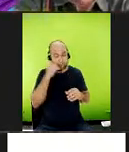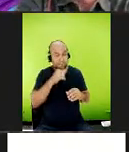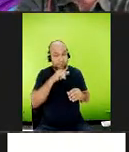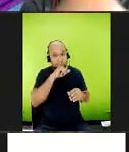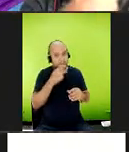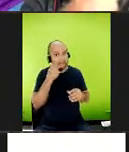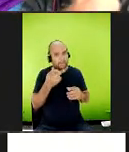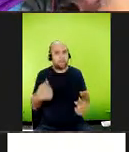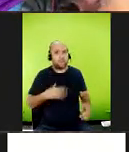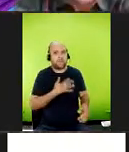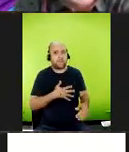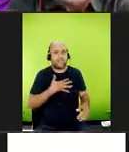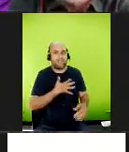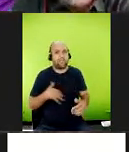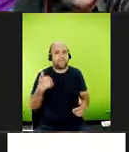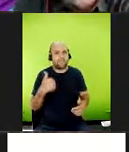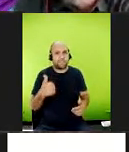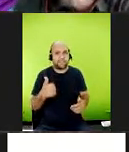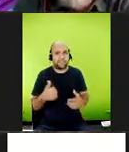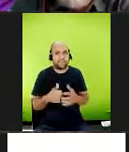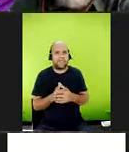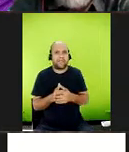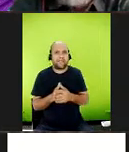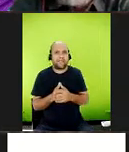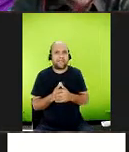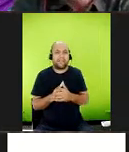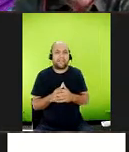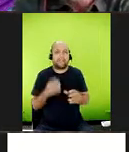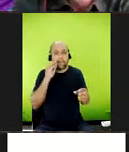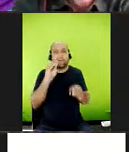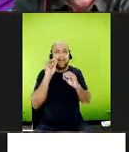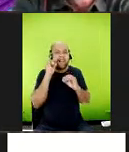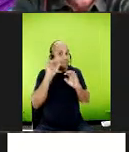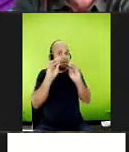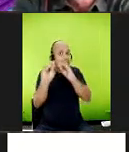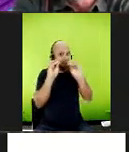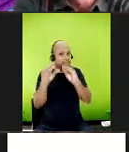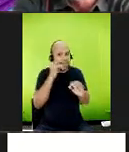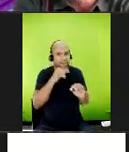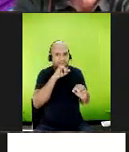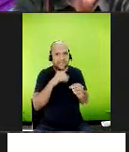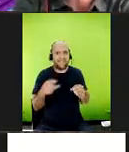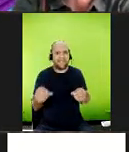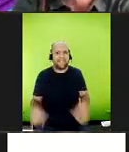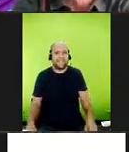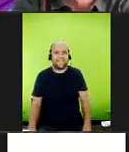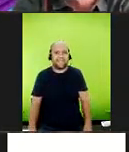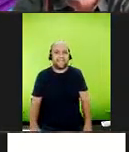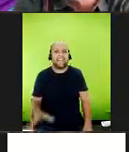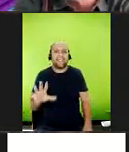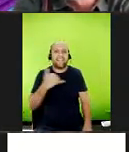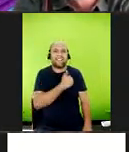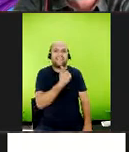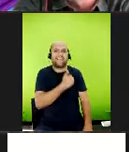da minha mãe que falou Gostei sua mãe aqui tá beijo para sua mãe que ela tem 96